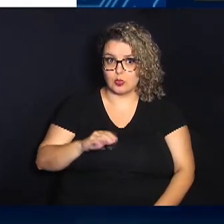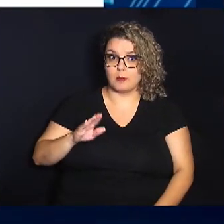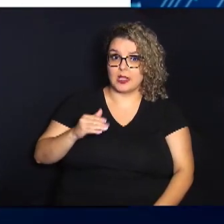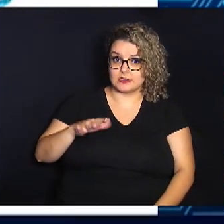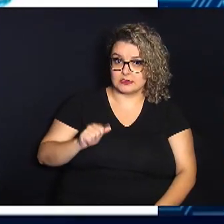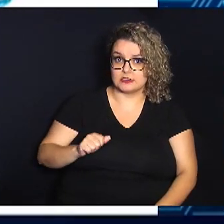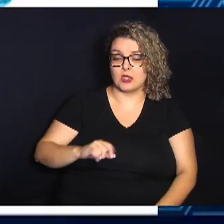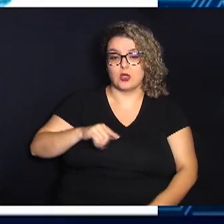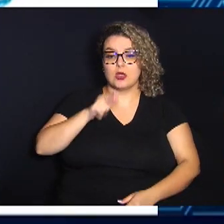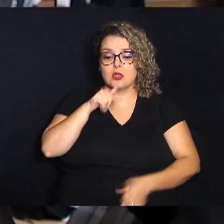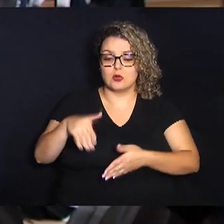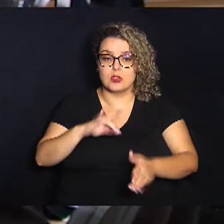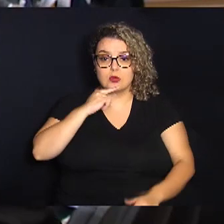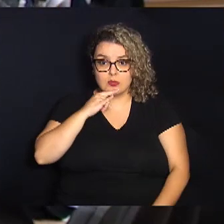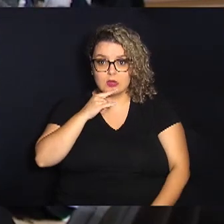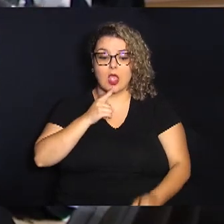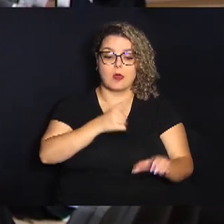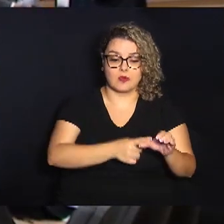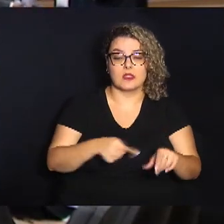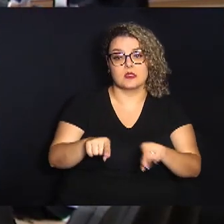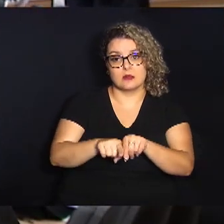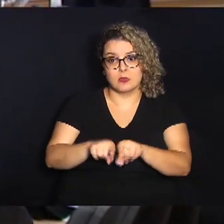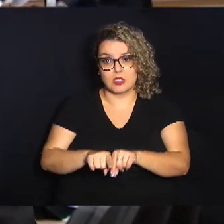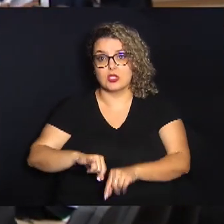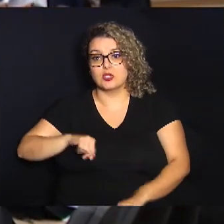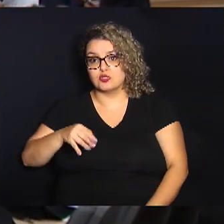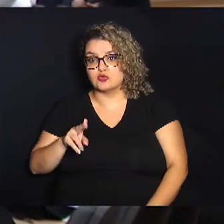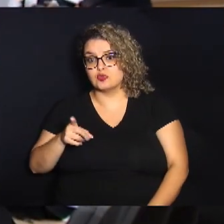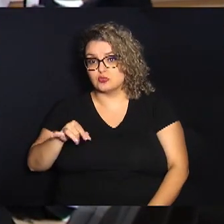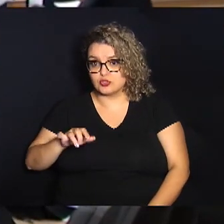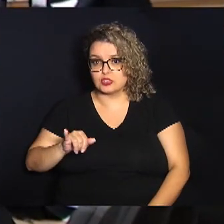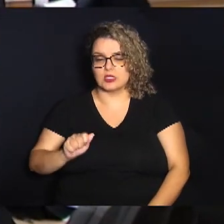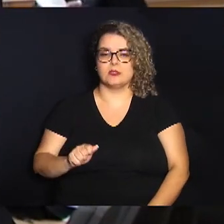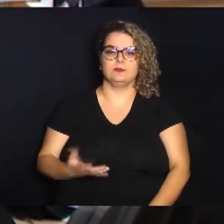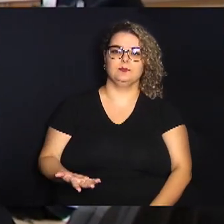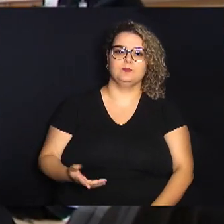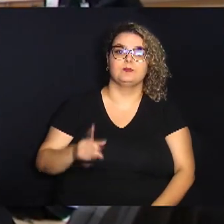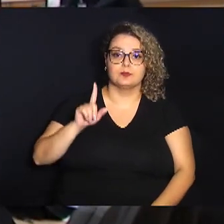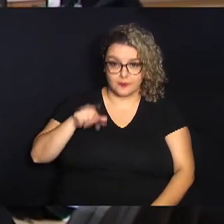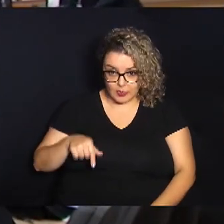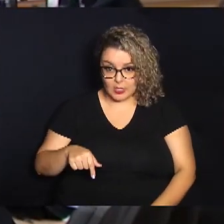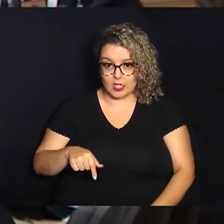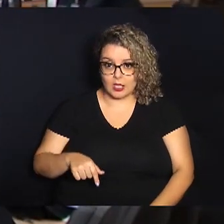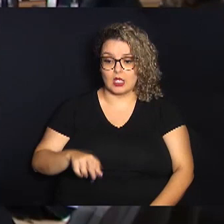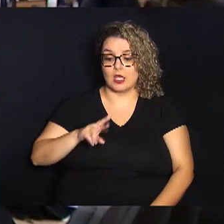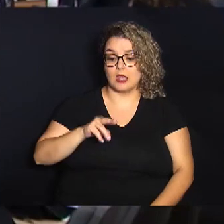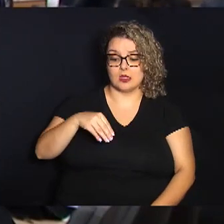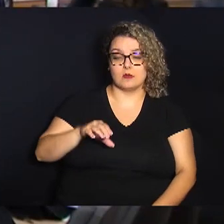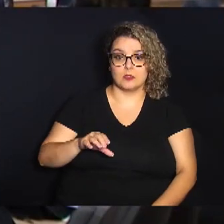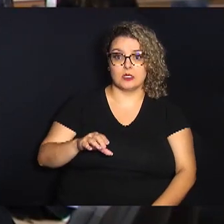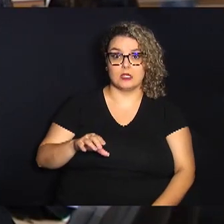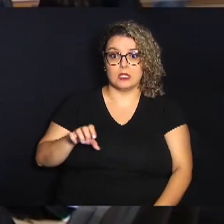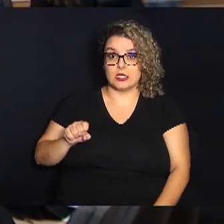Piracicaba, Capivari e Jundiaí. A região do PCJ, e aí se insere a região metropolitana de Campinas, é uma região de estresse